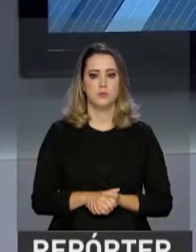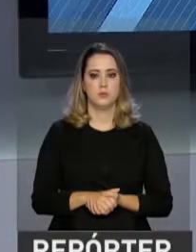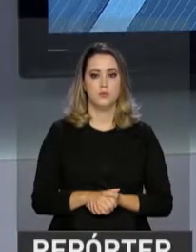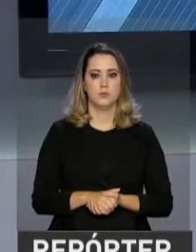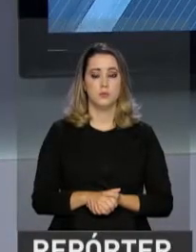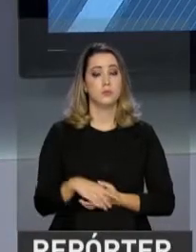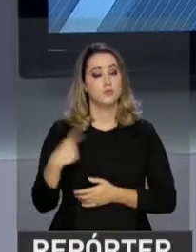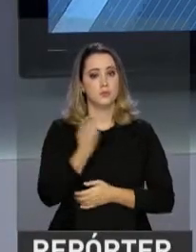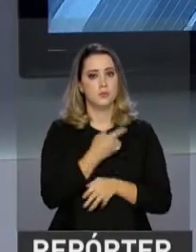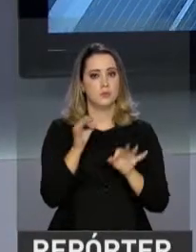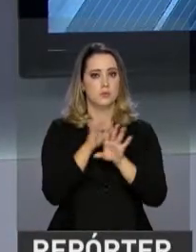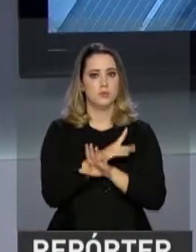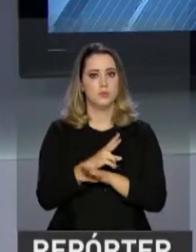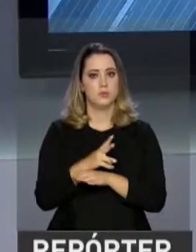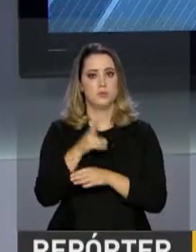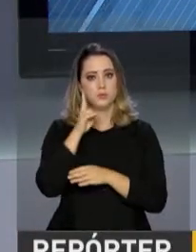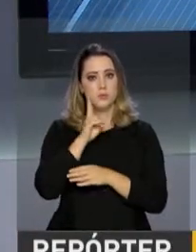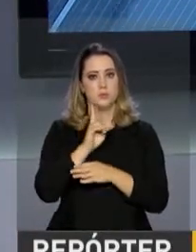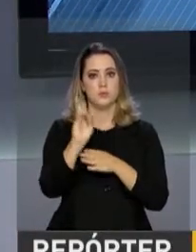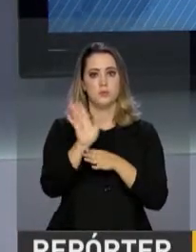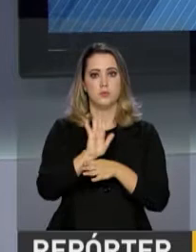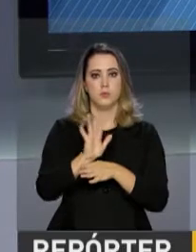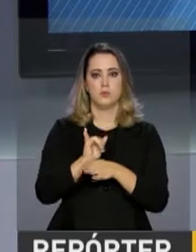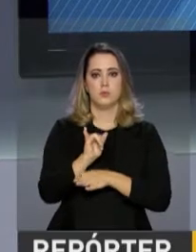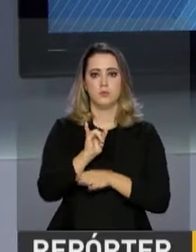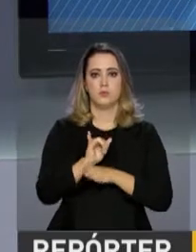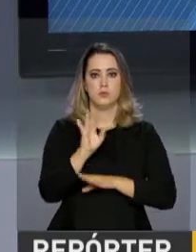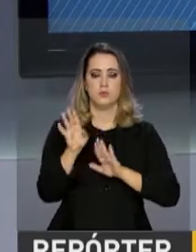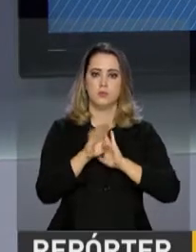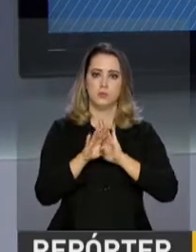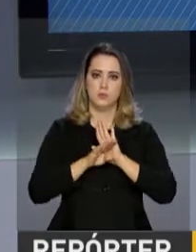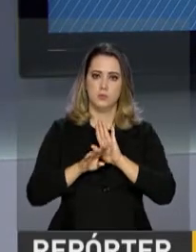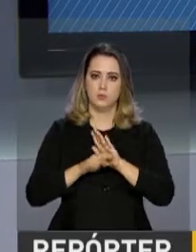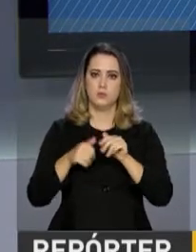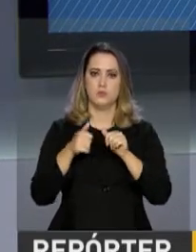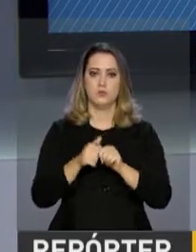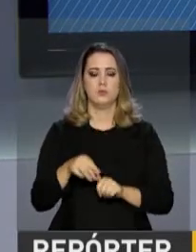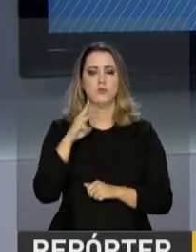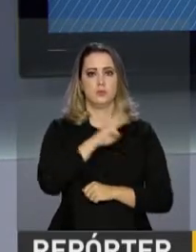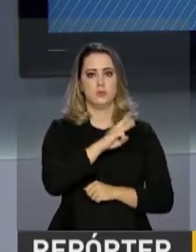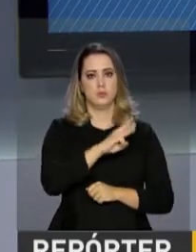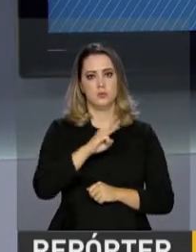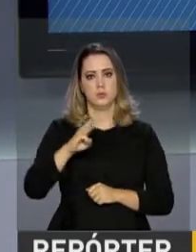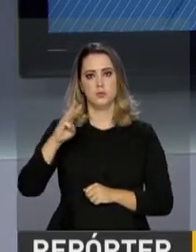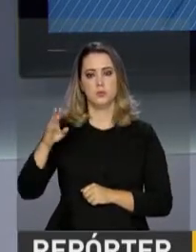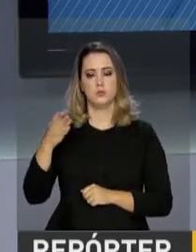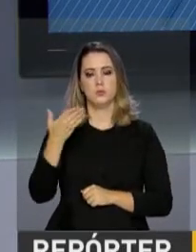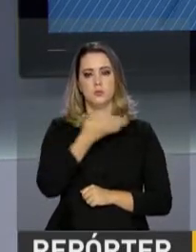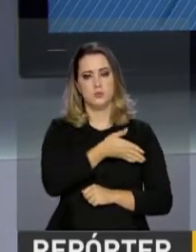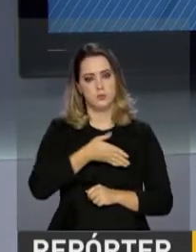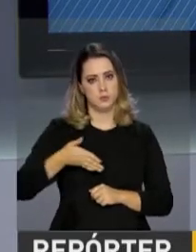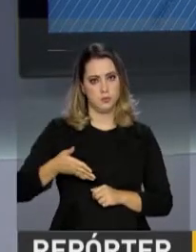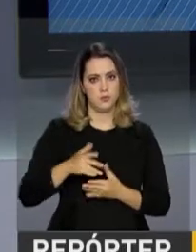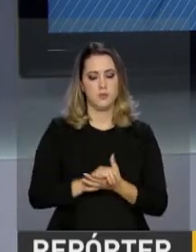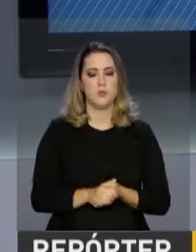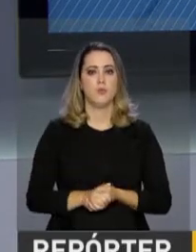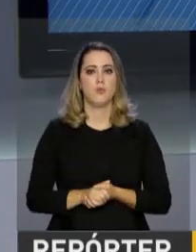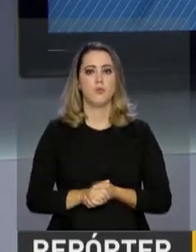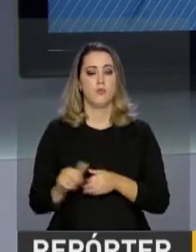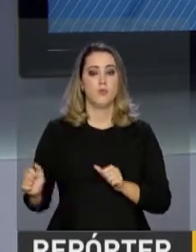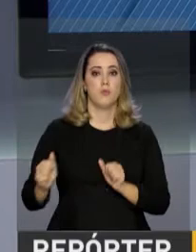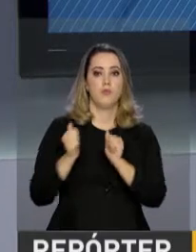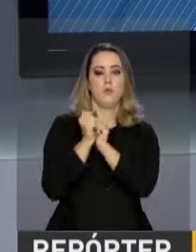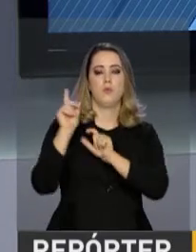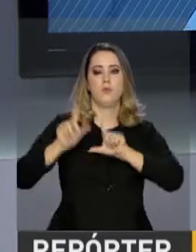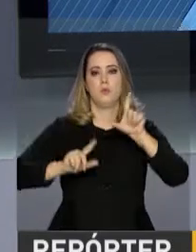nós ficamos por aqui você pode rever as reportagens no youtube e toda a programação também está na página da nbr na internet